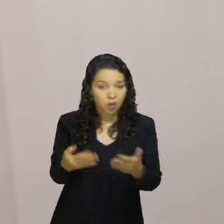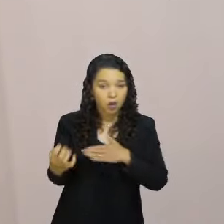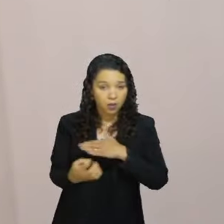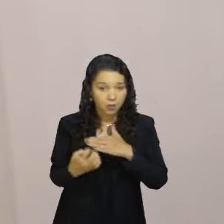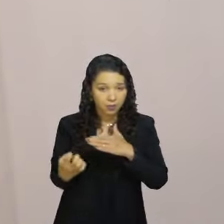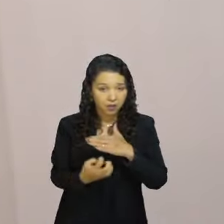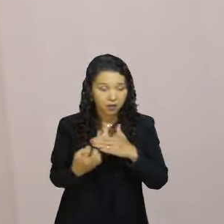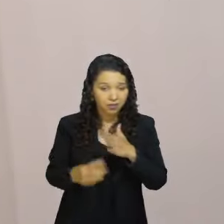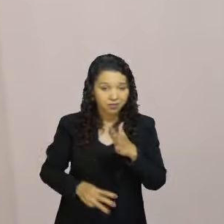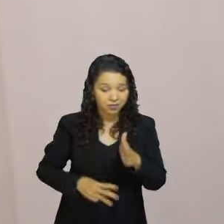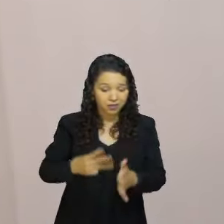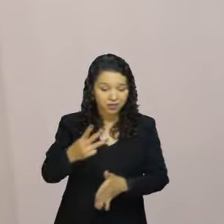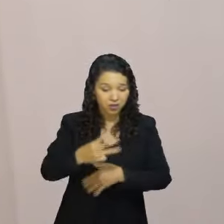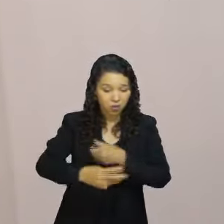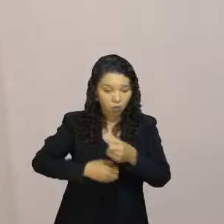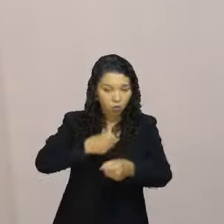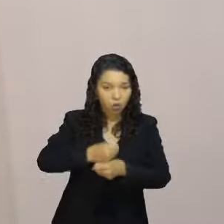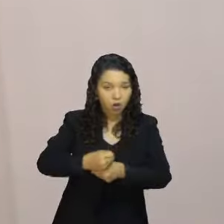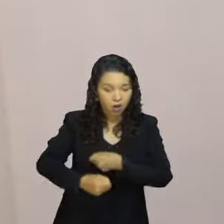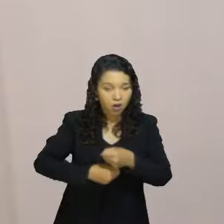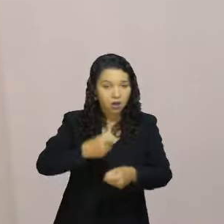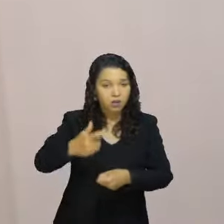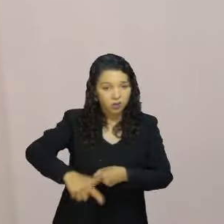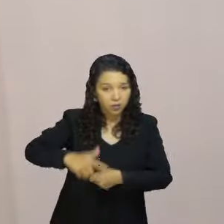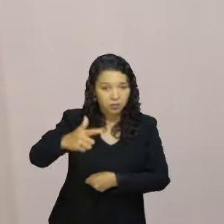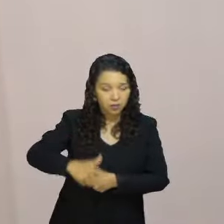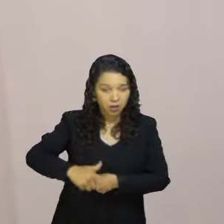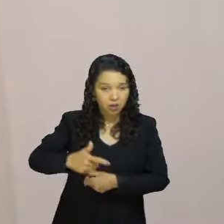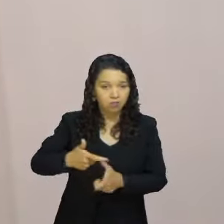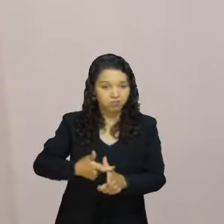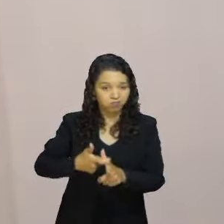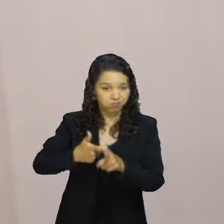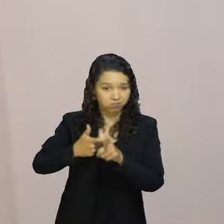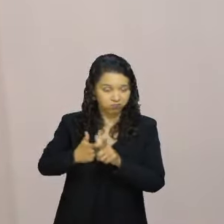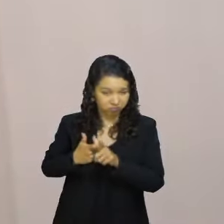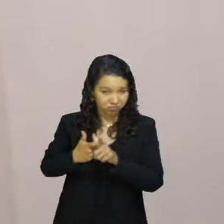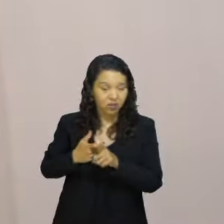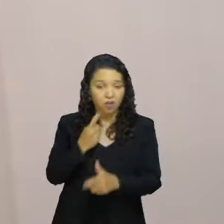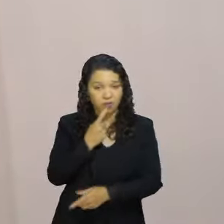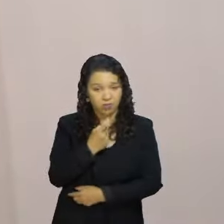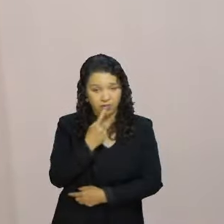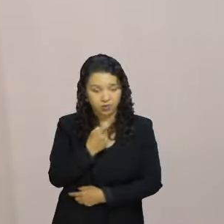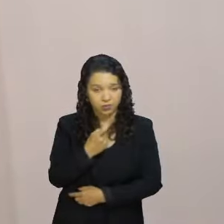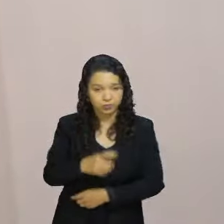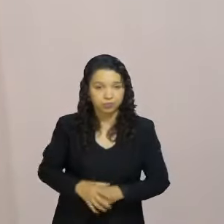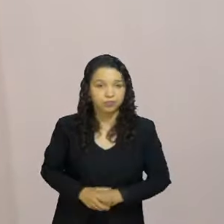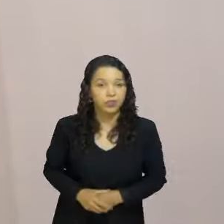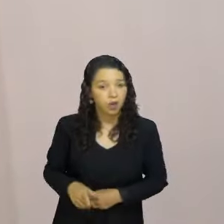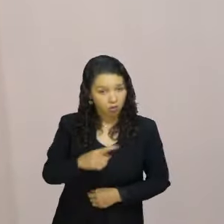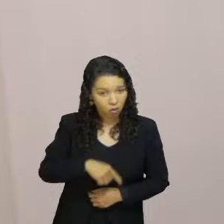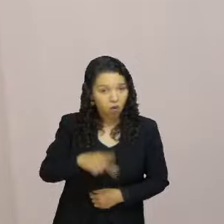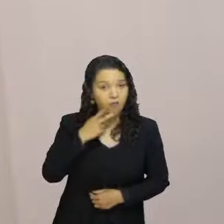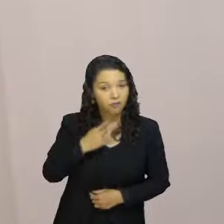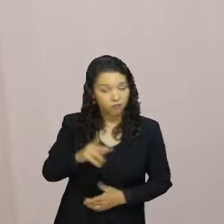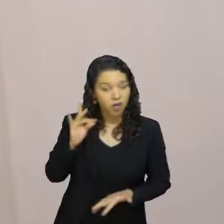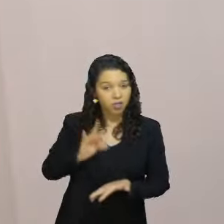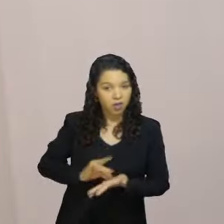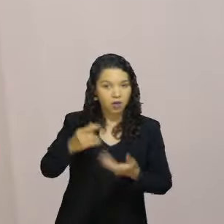seguido de contas no vermelho. Precisamos ser realistas, caros colegas.